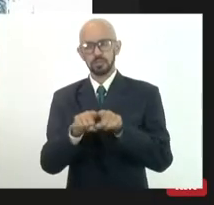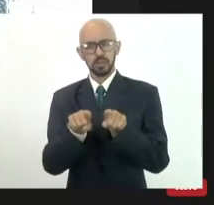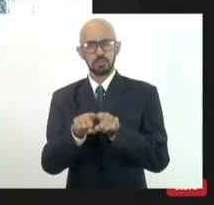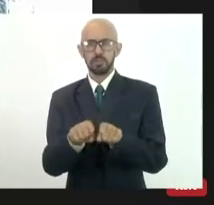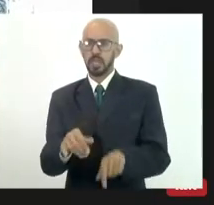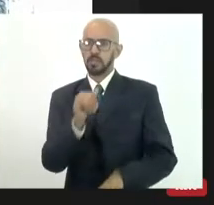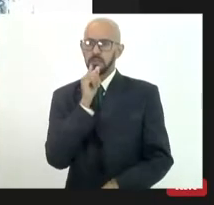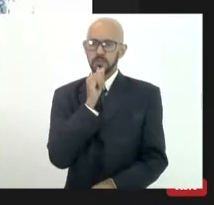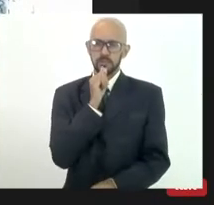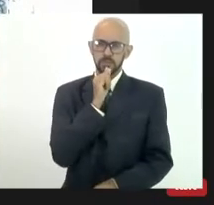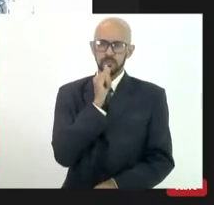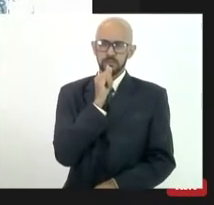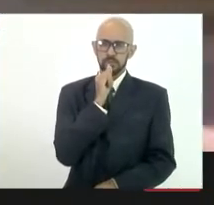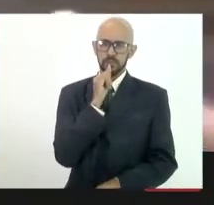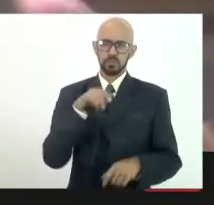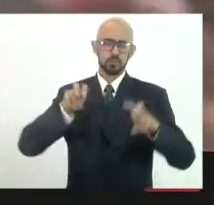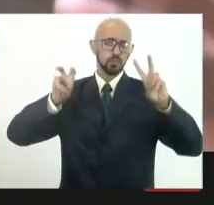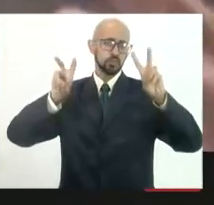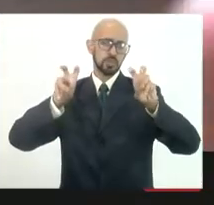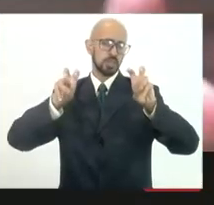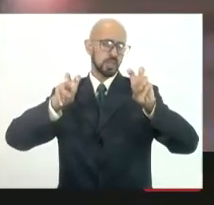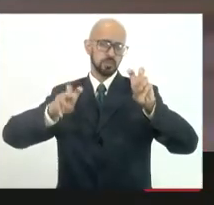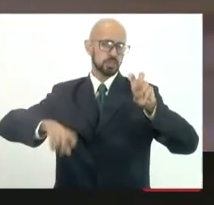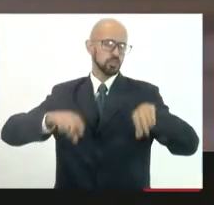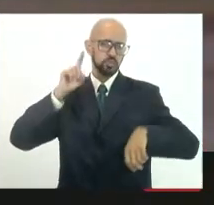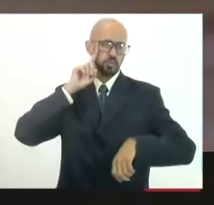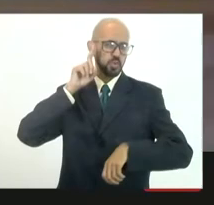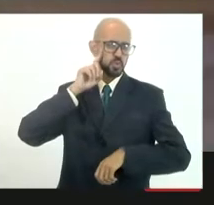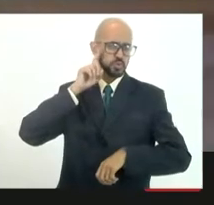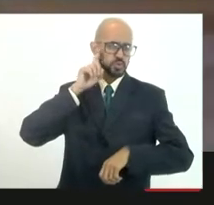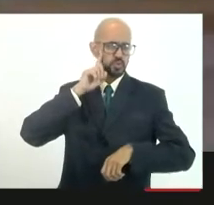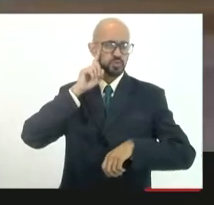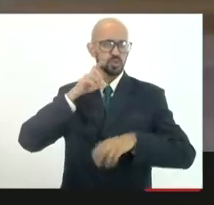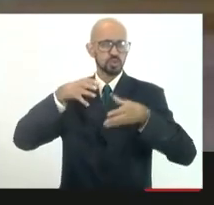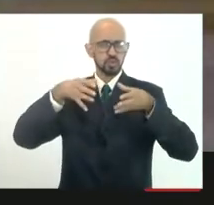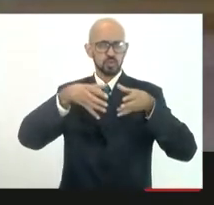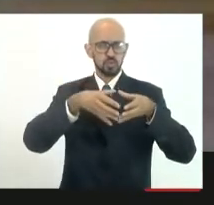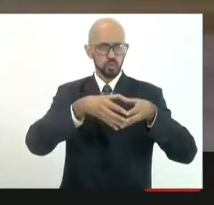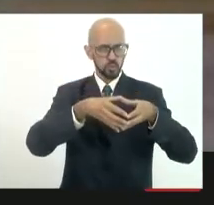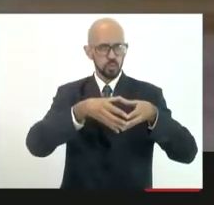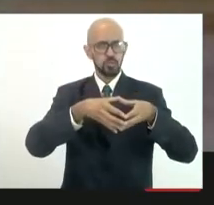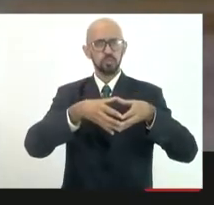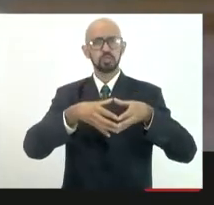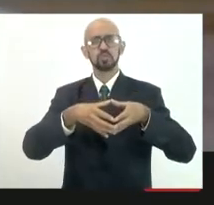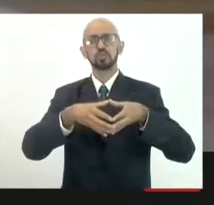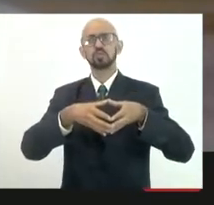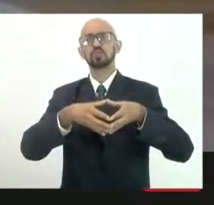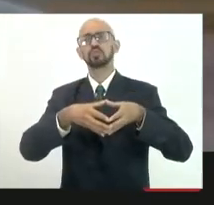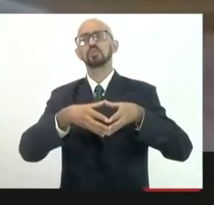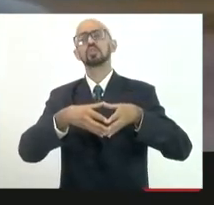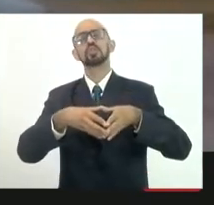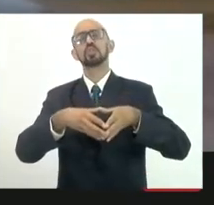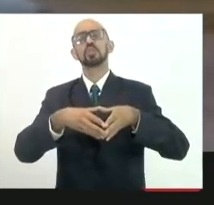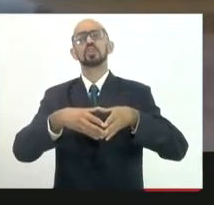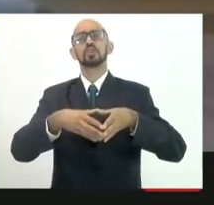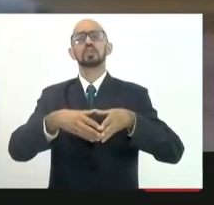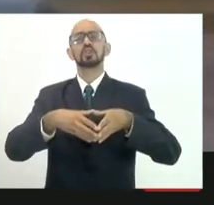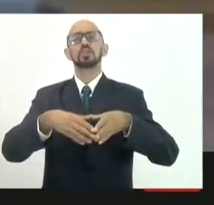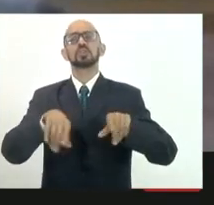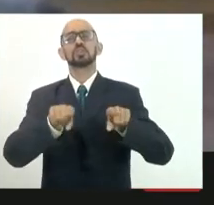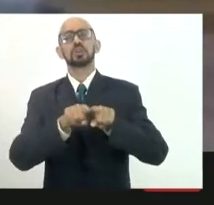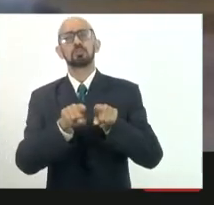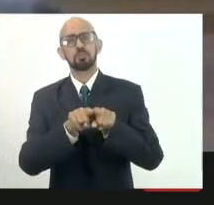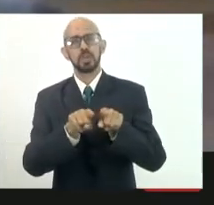por temas do dia a dia, do cotidiano desses grupos, como a necessidade, por exemplo, que a imunidade